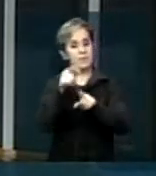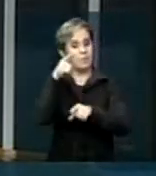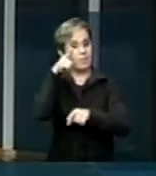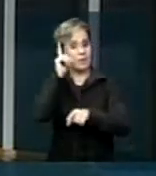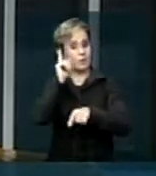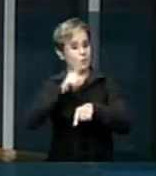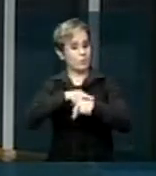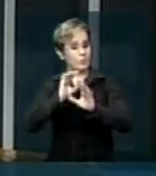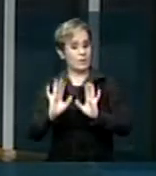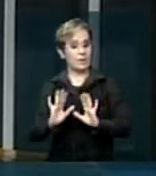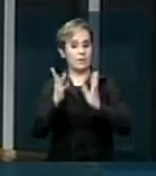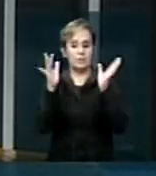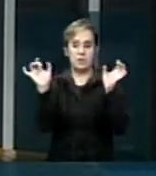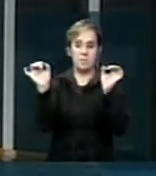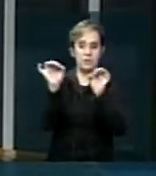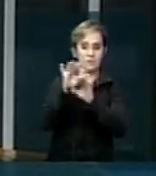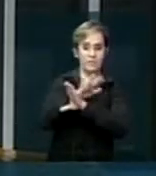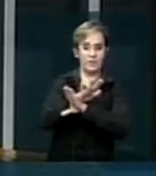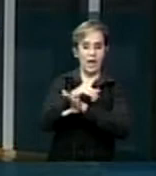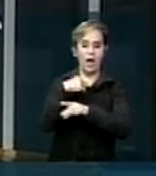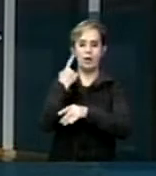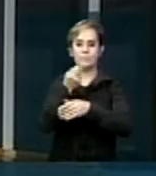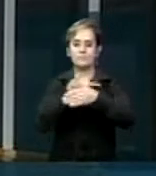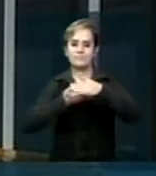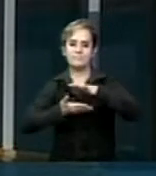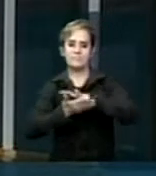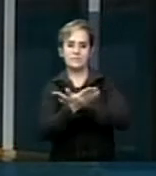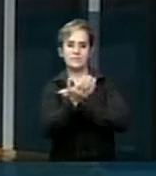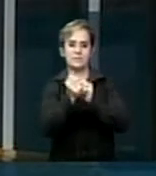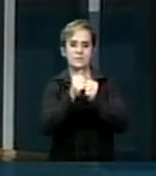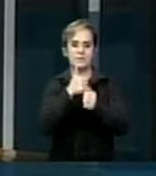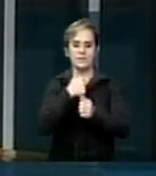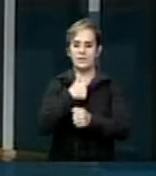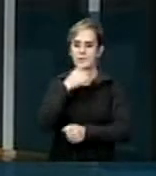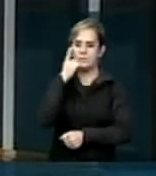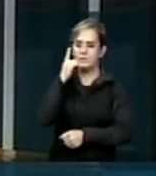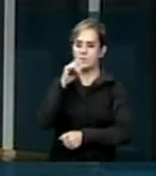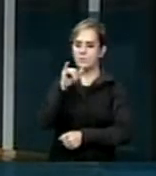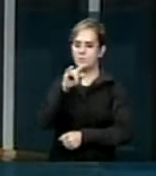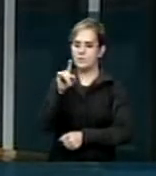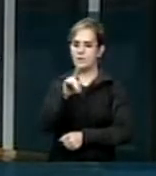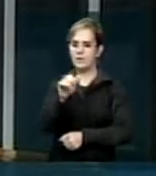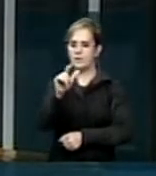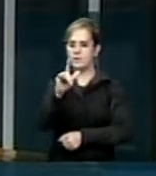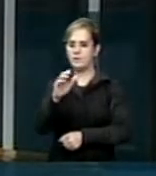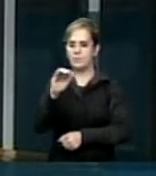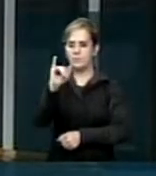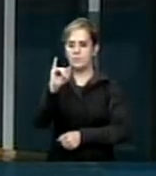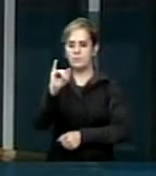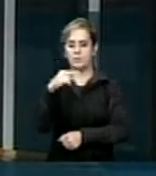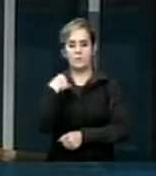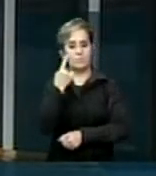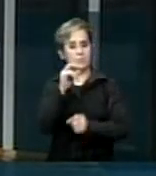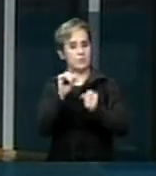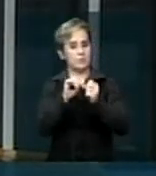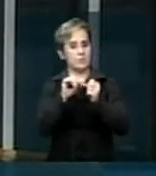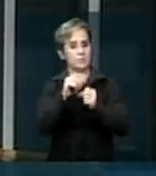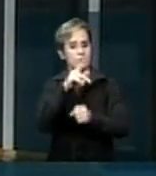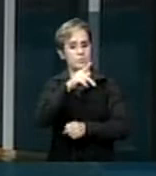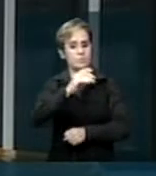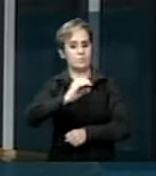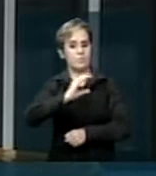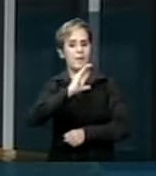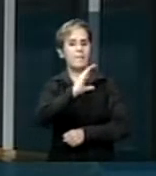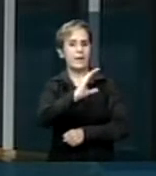nossa Frente Parlamentar, fizemos um encaminhamento, eu e o deputado Isalci Lucas, para a gente fazer uma PEC. Gostaria de contar com o apoio